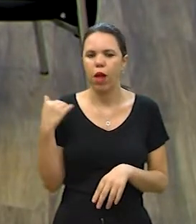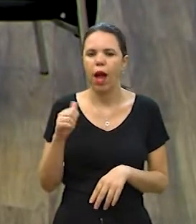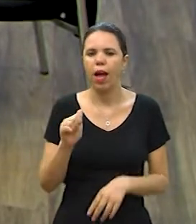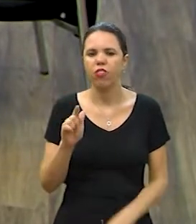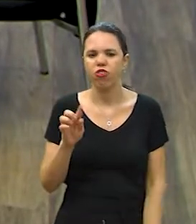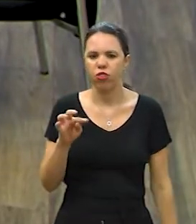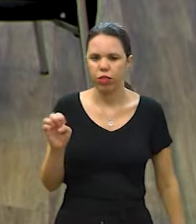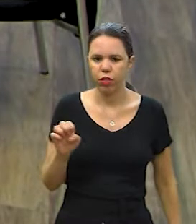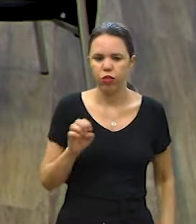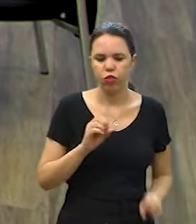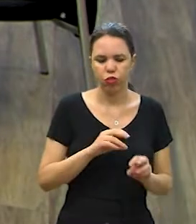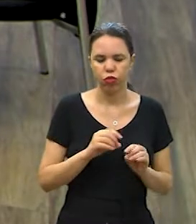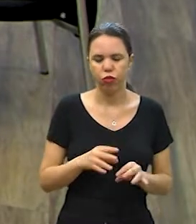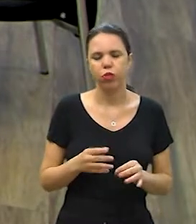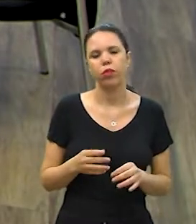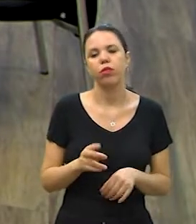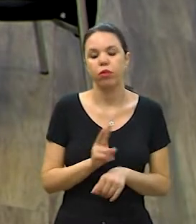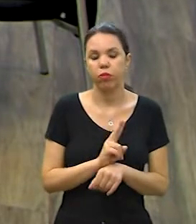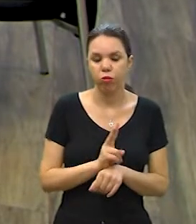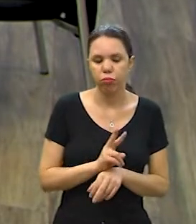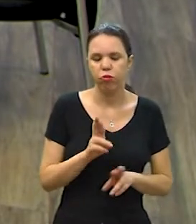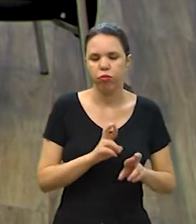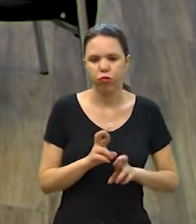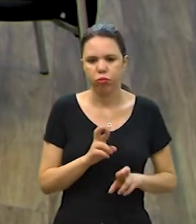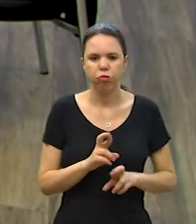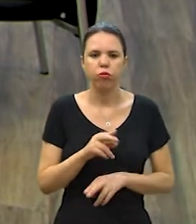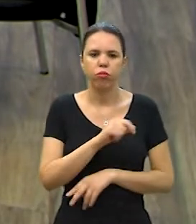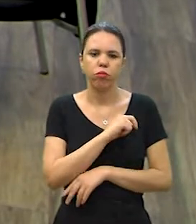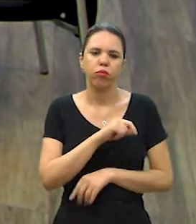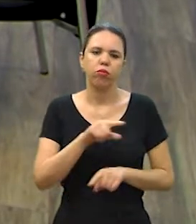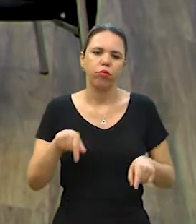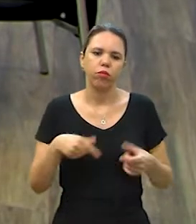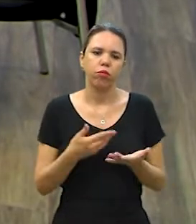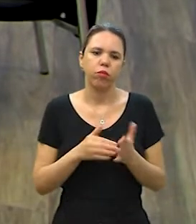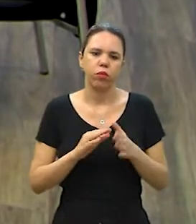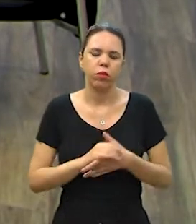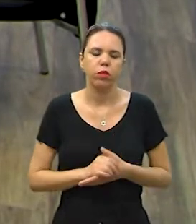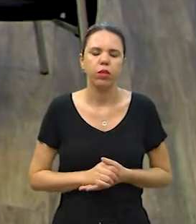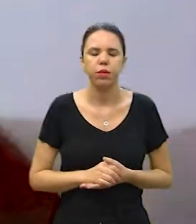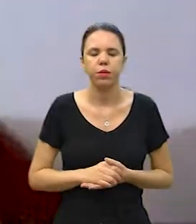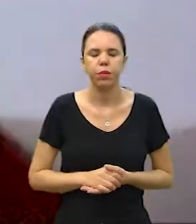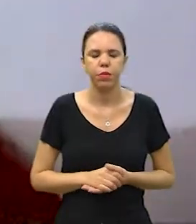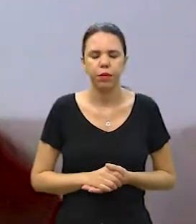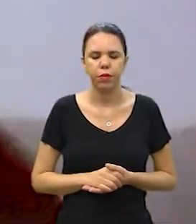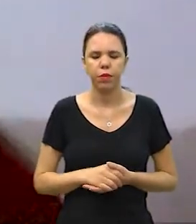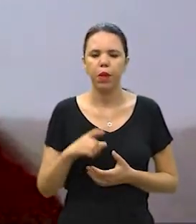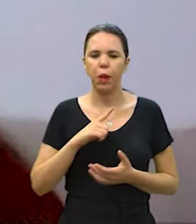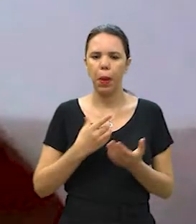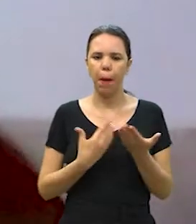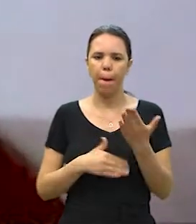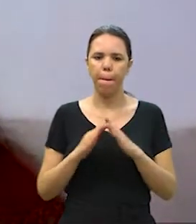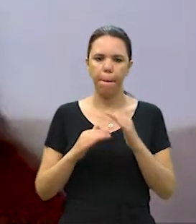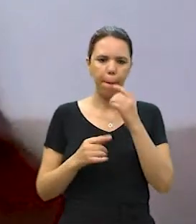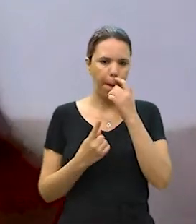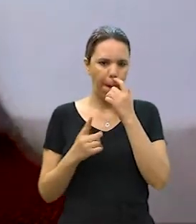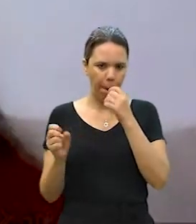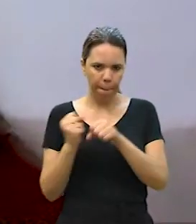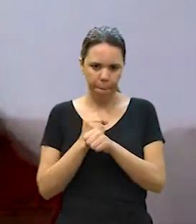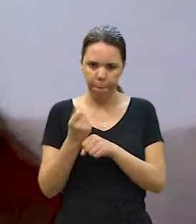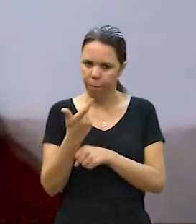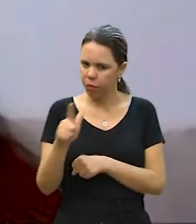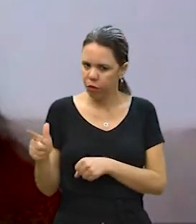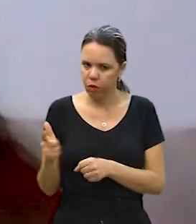fala agente educacional, mas era o que era conhecido por inspetor, inspetora. Tem escolas que há mais de 10 anos não